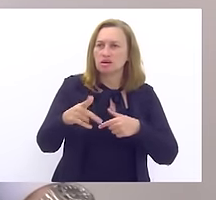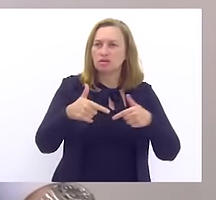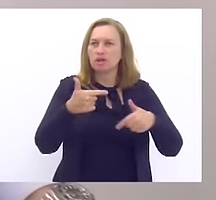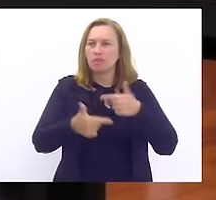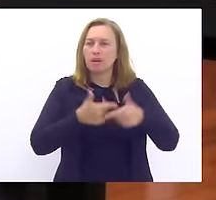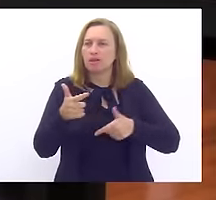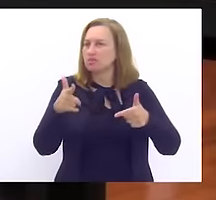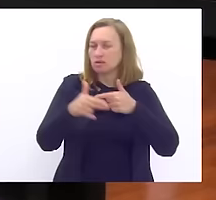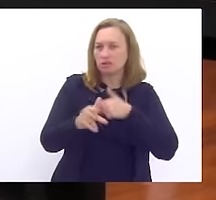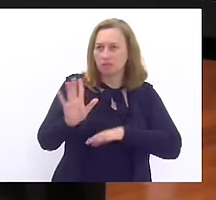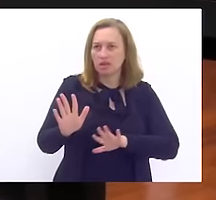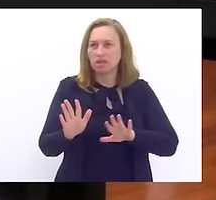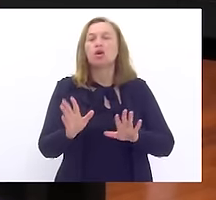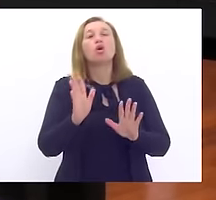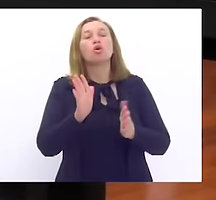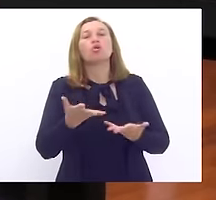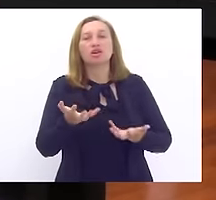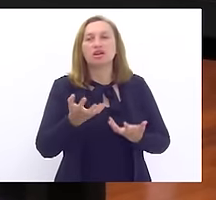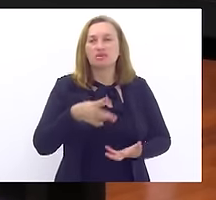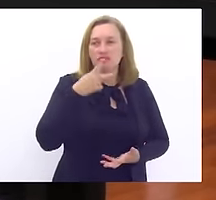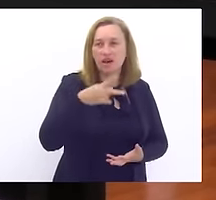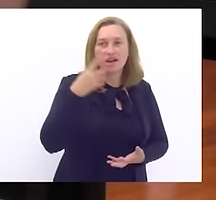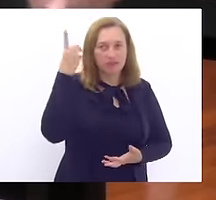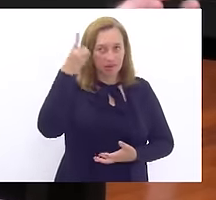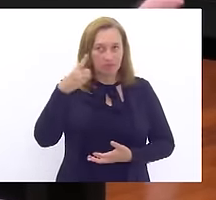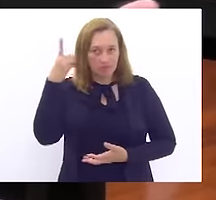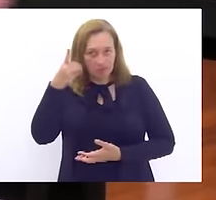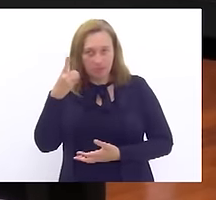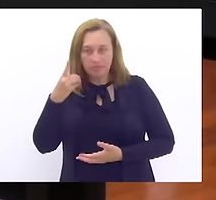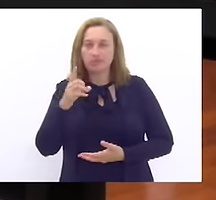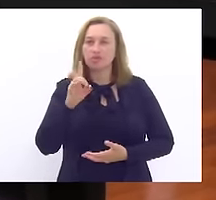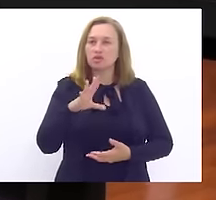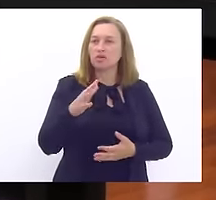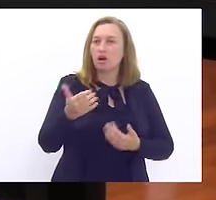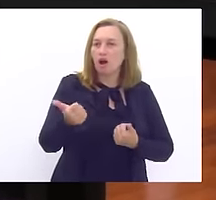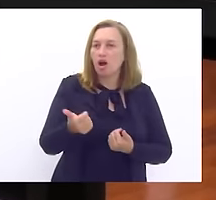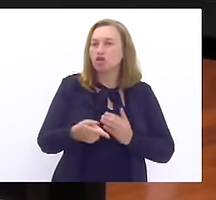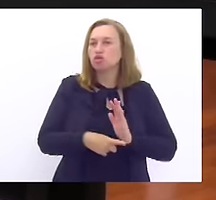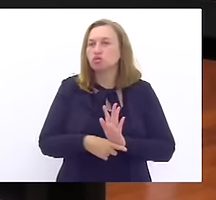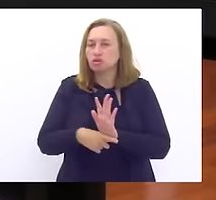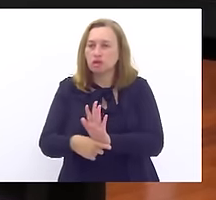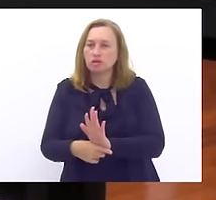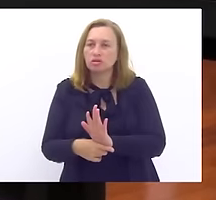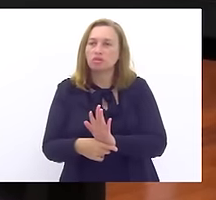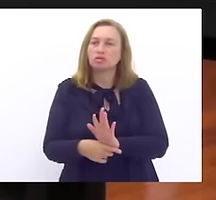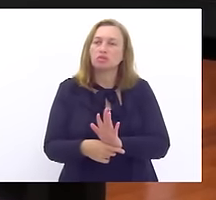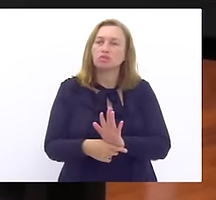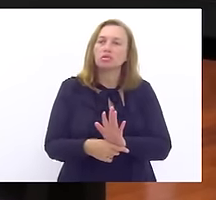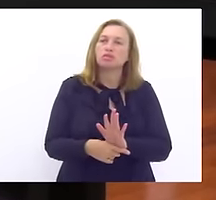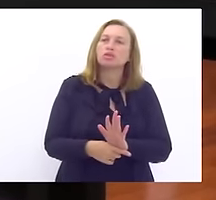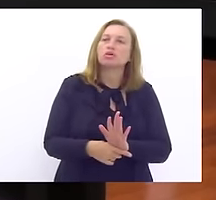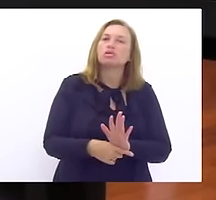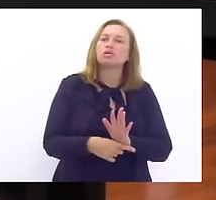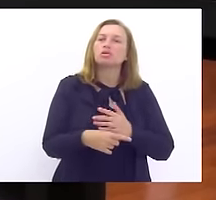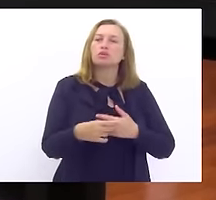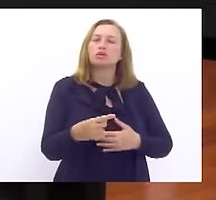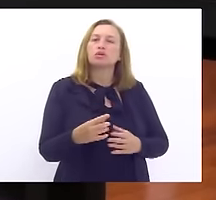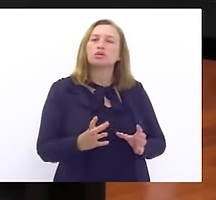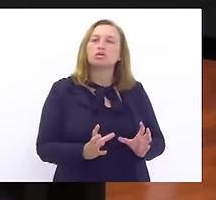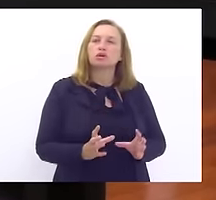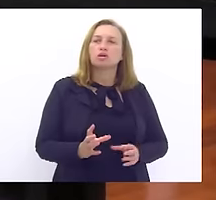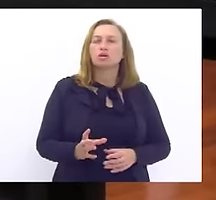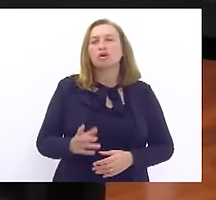entende assim eu eu vou me permitir falar não era nem pra gente estar falando aqui apenas auxiliando a a a tanto autarquia mas também com uma comissão